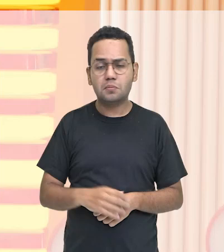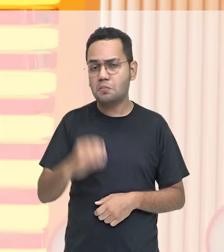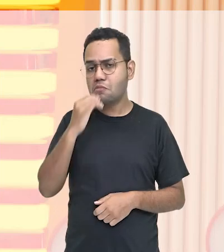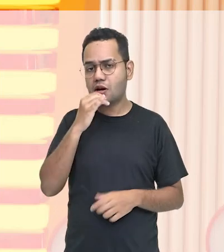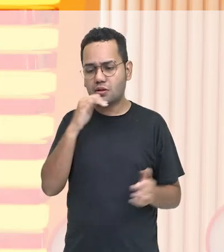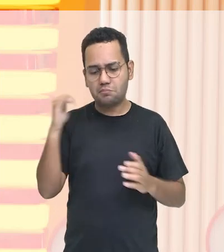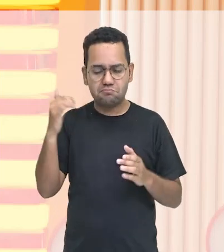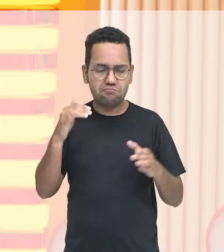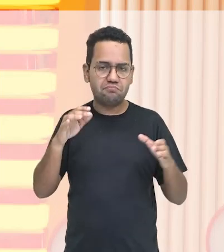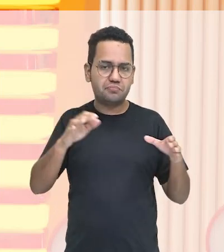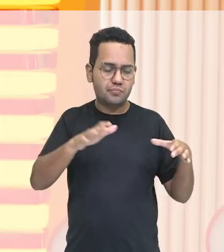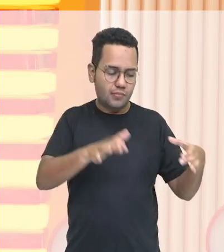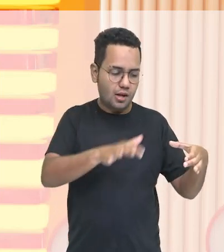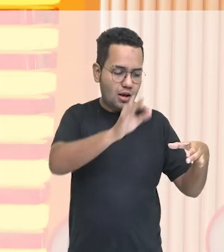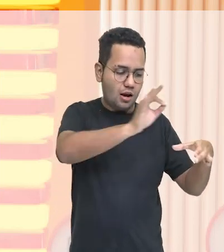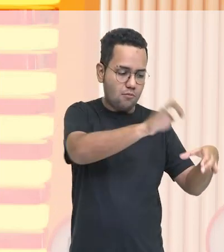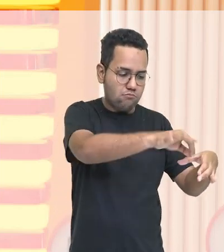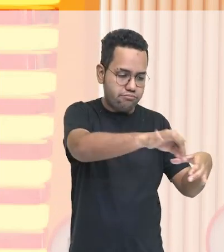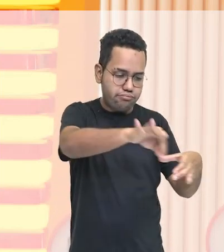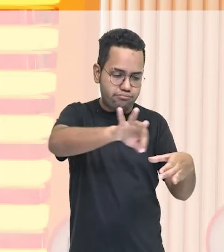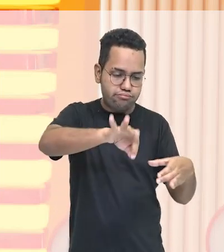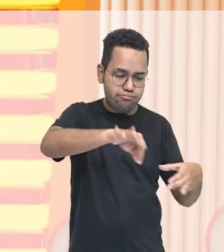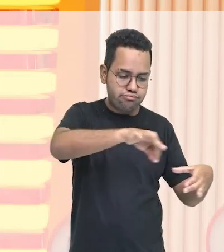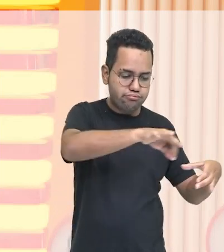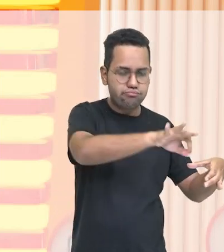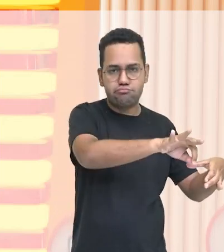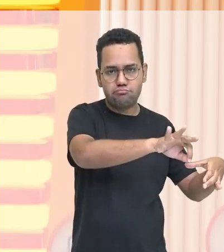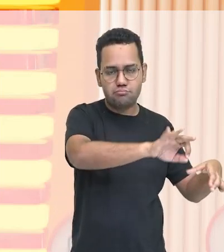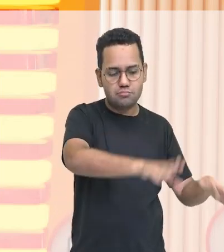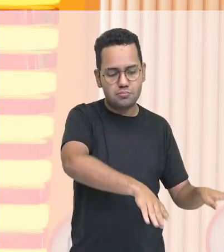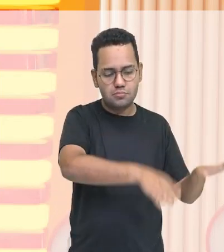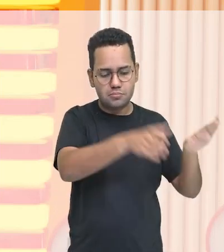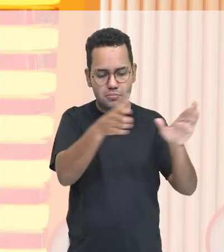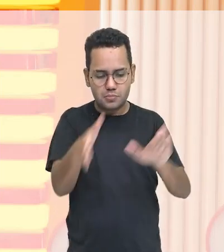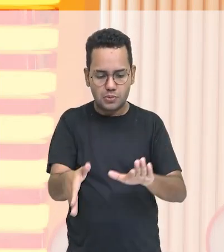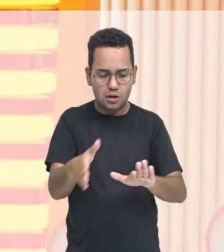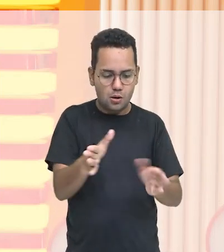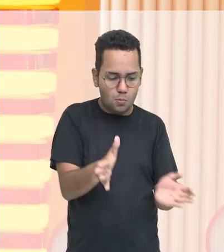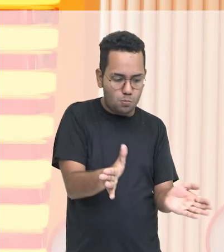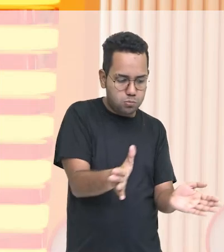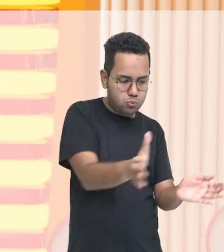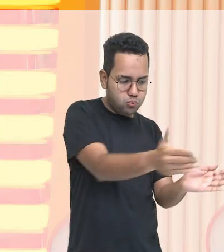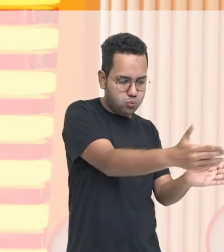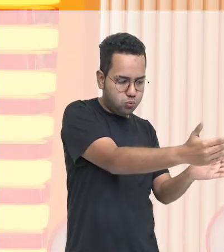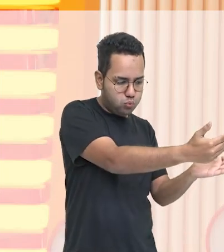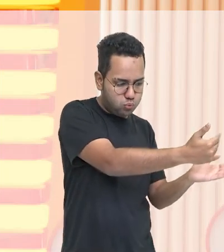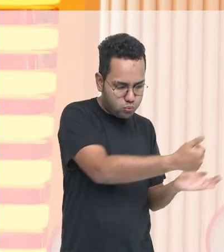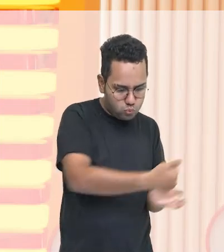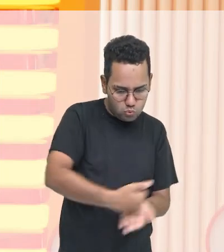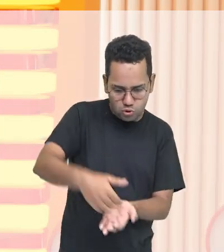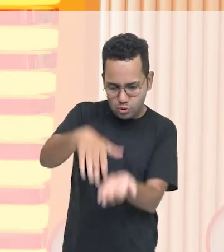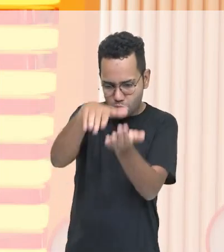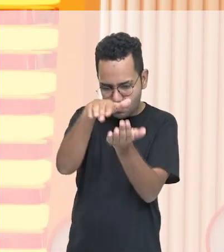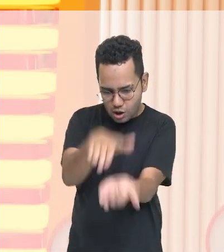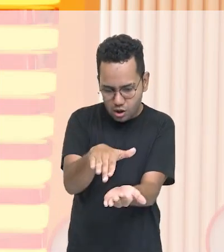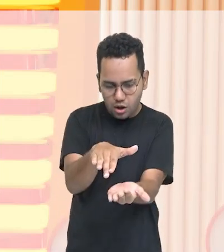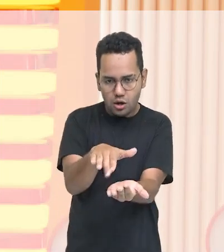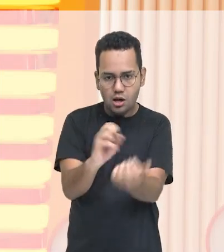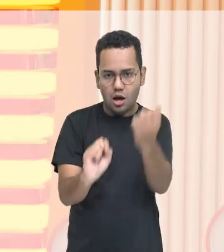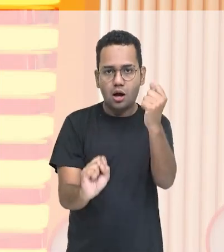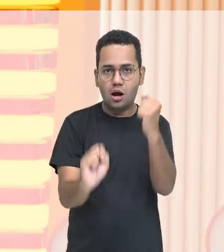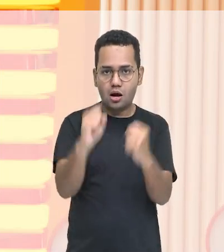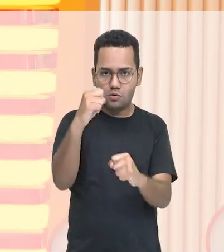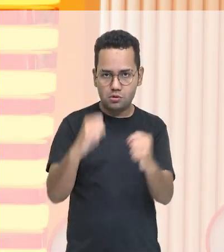plantação do café pelo agricultor lá no campo, depois a indústria pega esse produto bruto, que é o